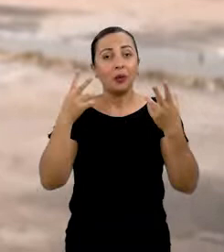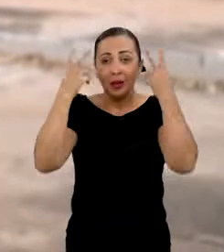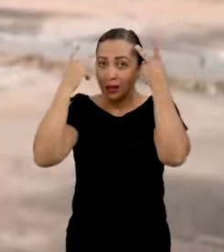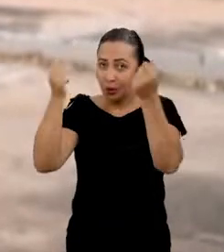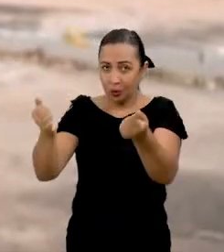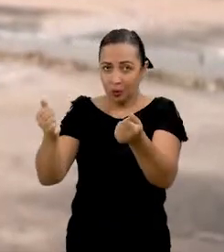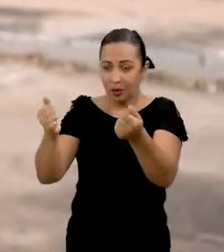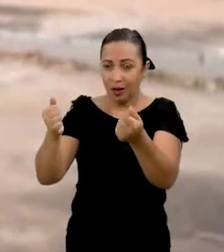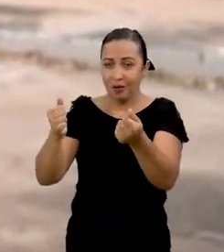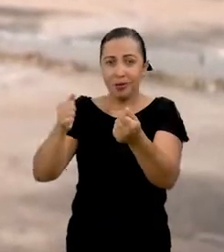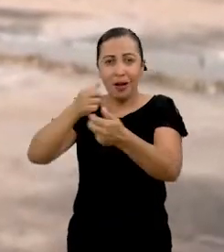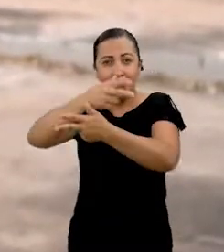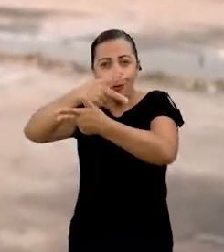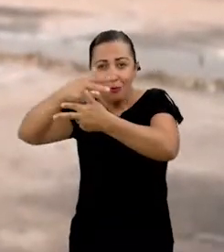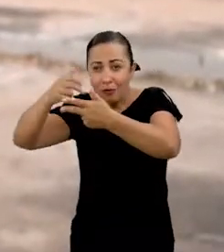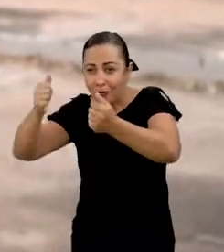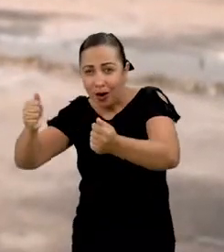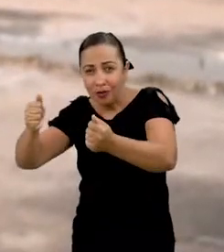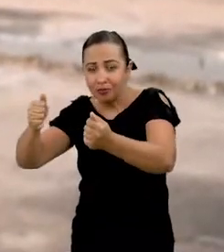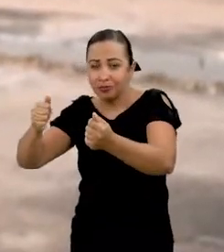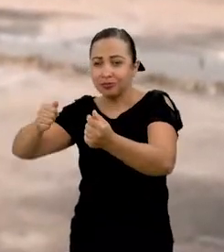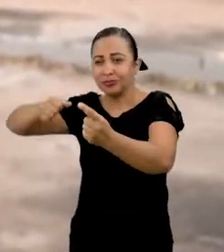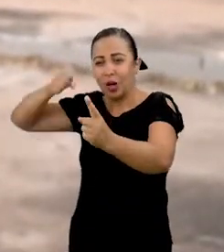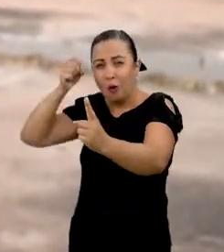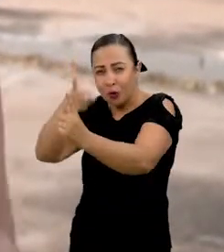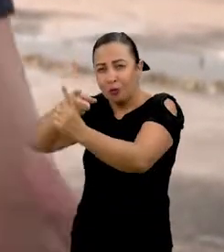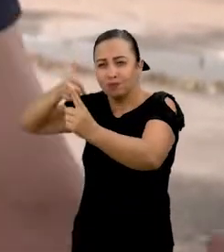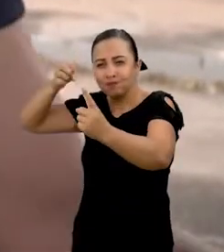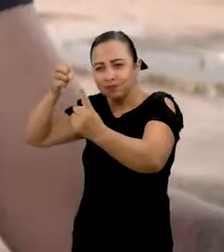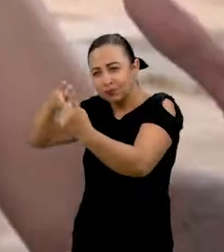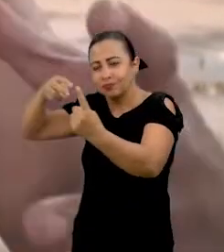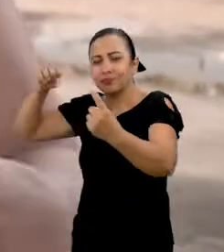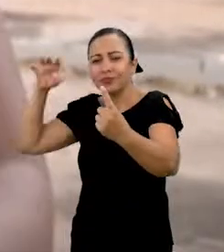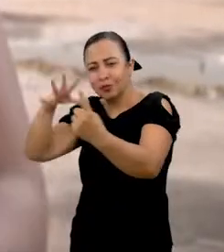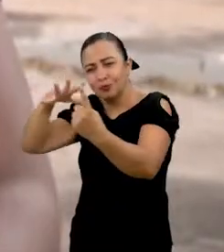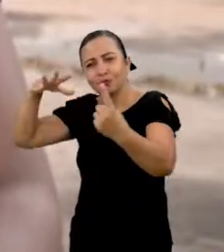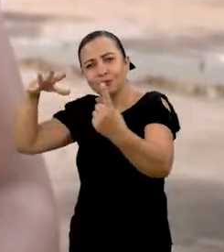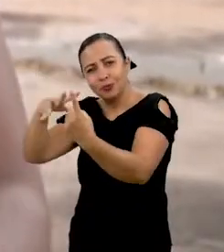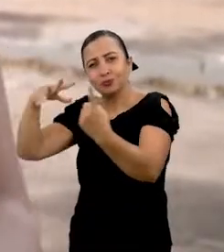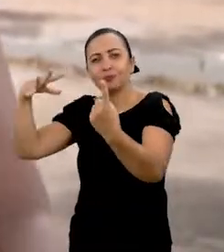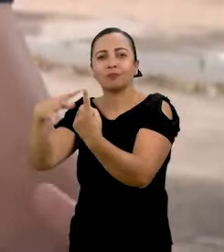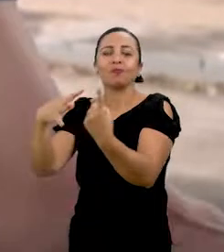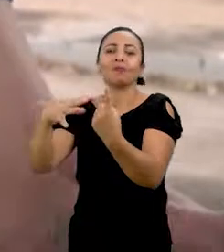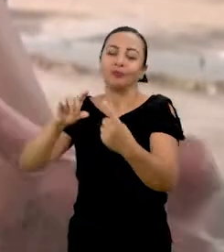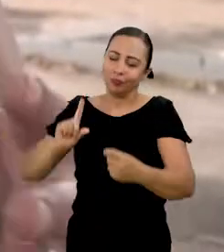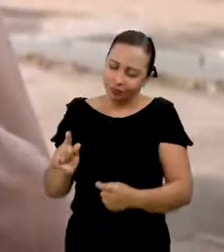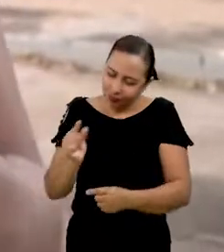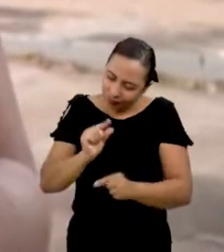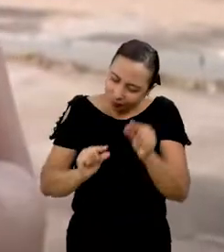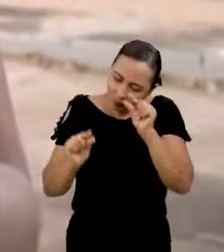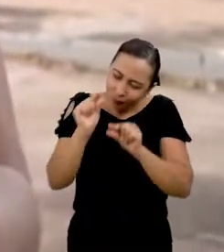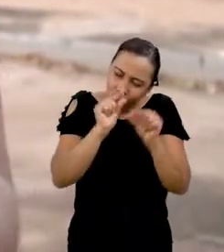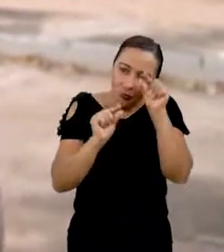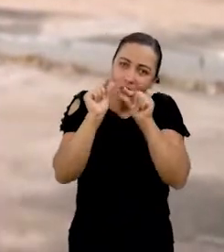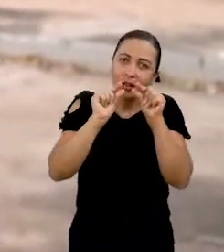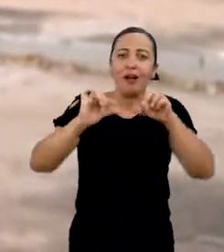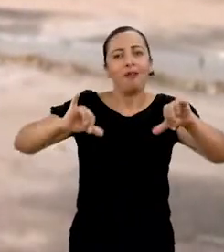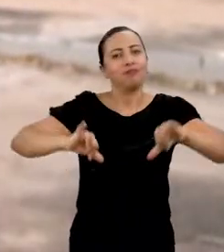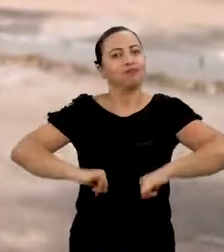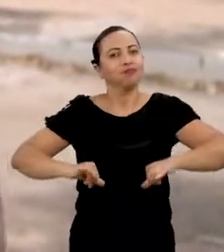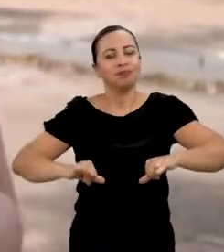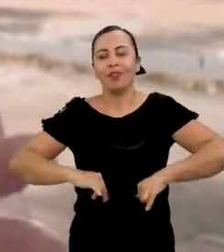contra aquele ataque. Só que com os produtos naturais é diferente. A gente ataca por várias áreas, né, por vários